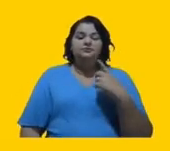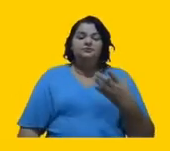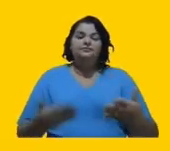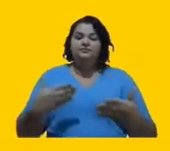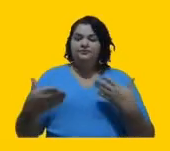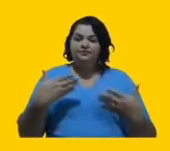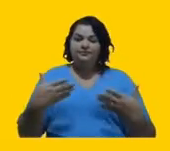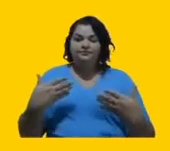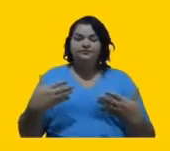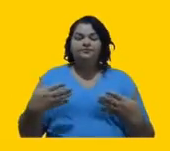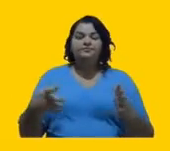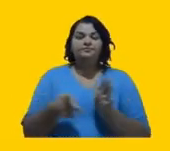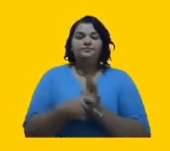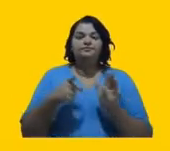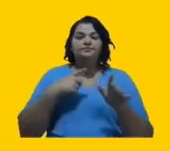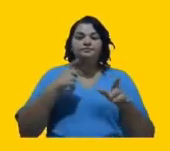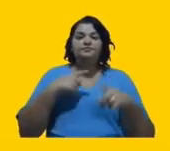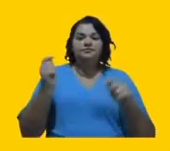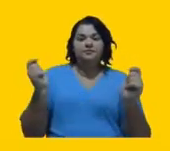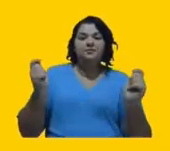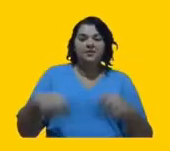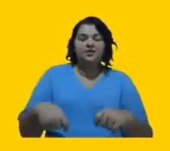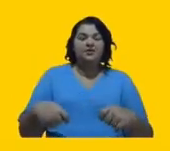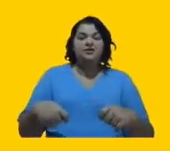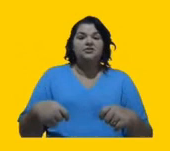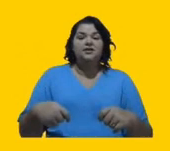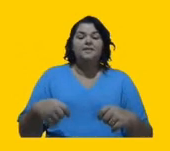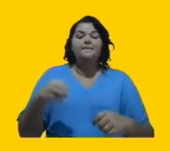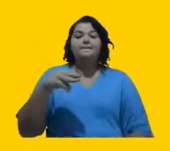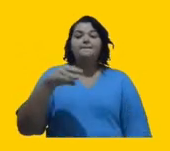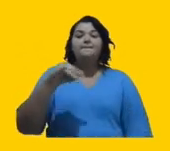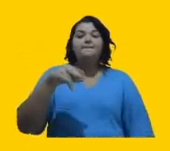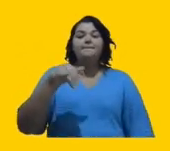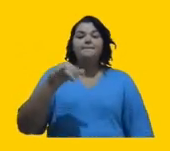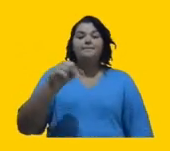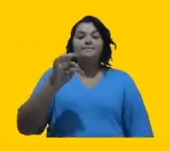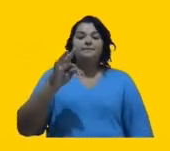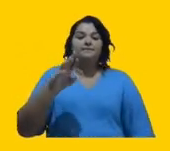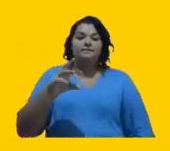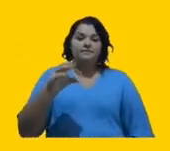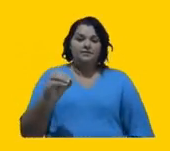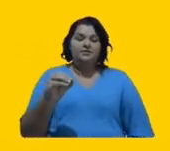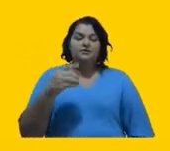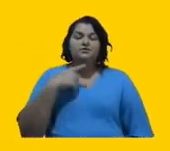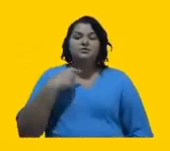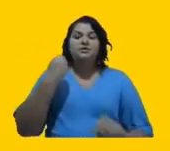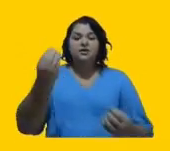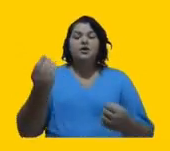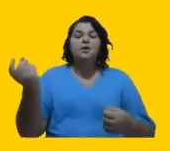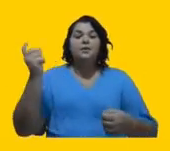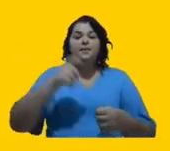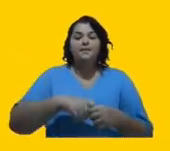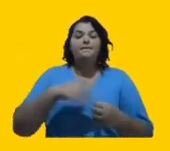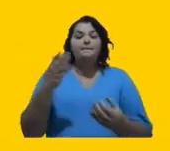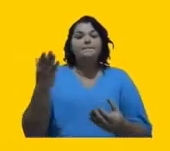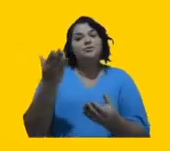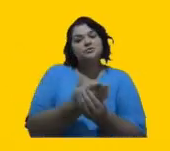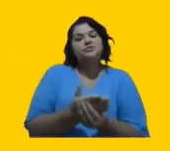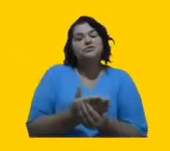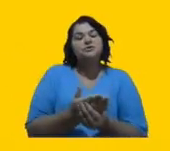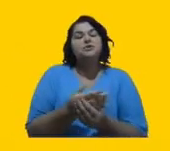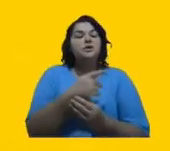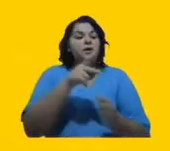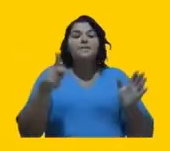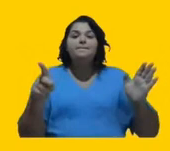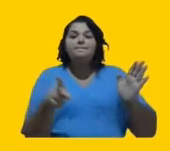é hoje uma possibilidade, é que quando o ministro Toffoli devolver o processo, o próprio ministro pode